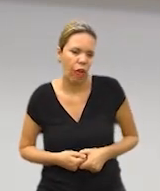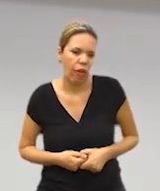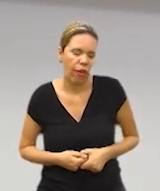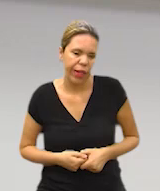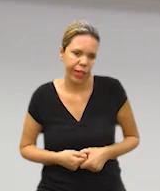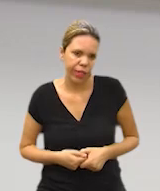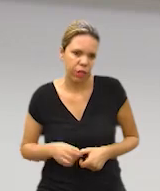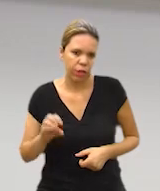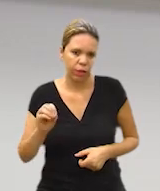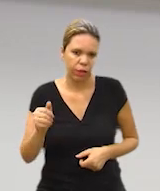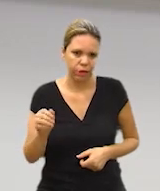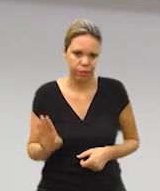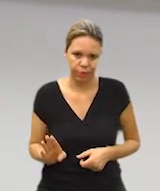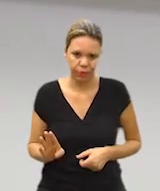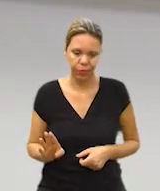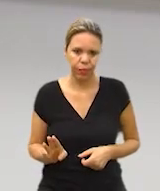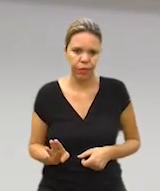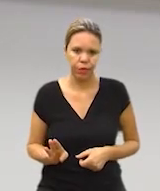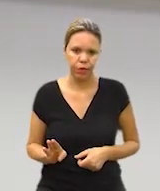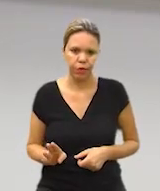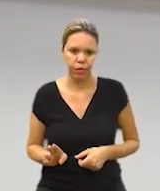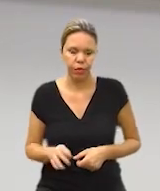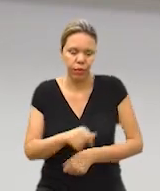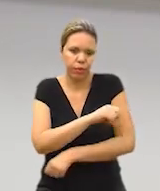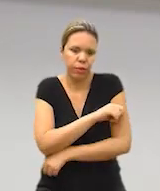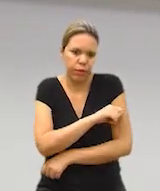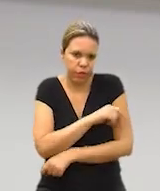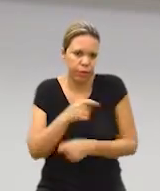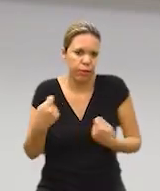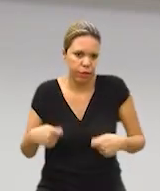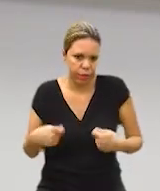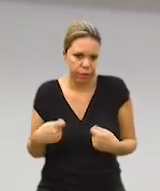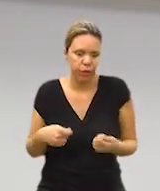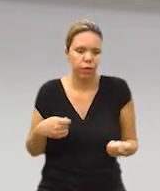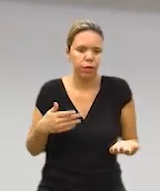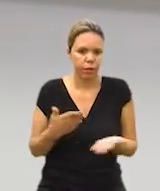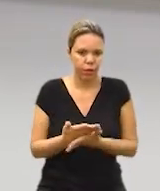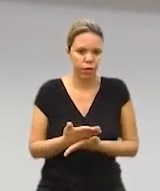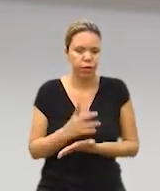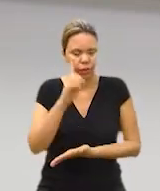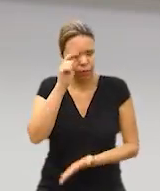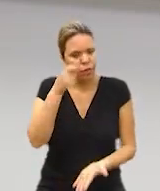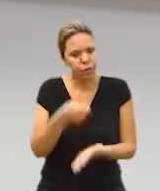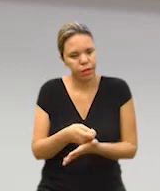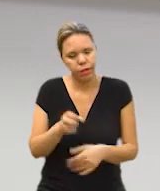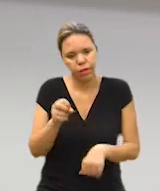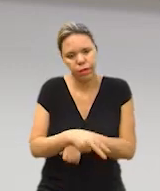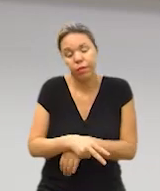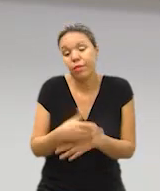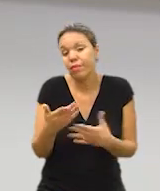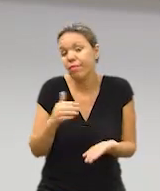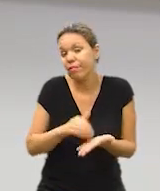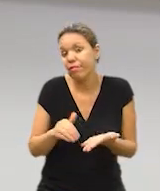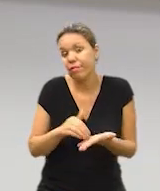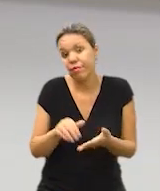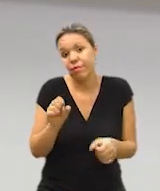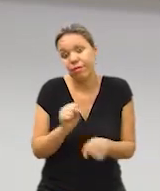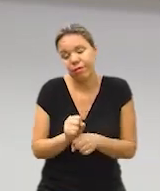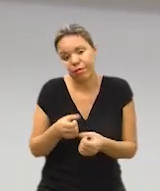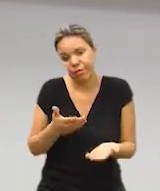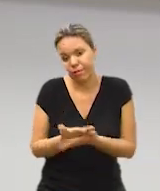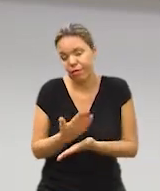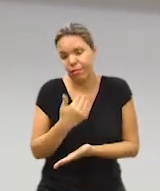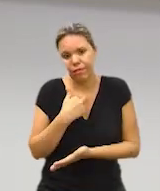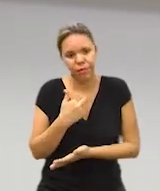na questão da OAB. Acaba que o aluno ele precisa passar, ele tem a garantia da vaga, mas o escritório está aguardando, não dá